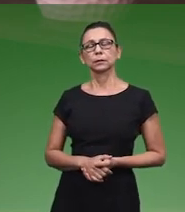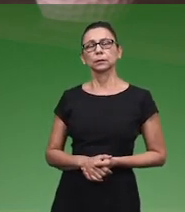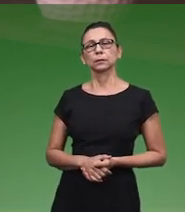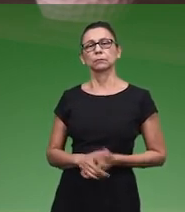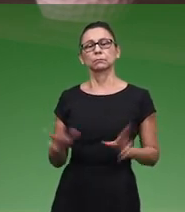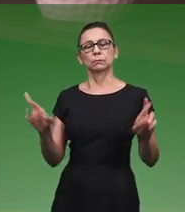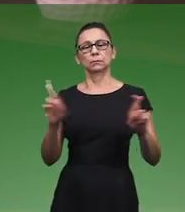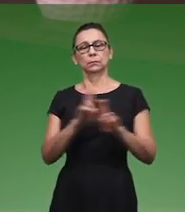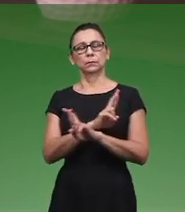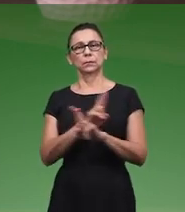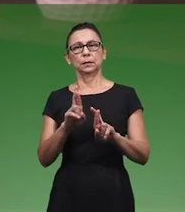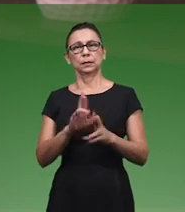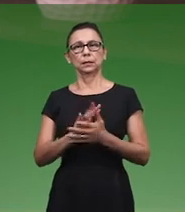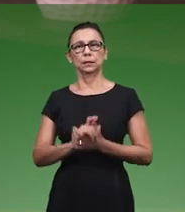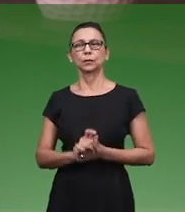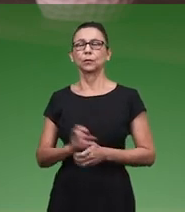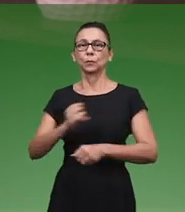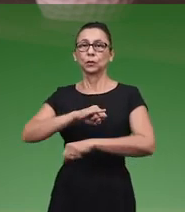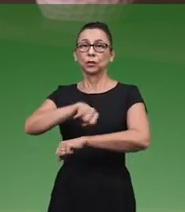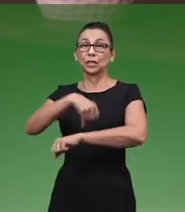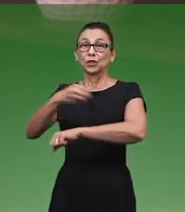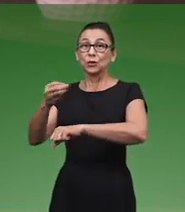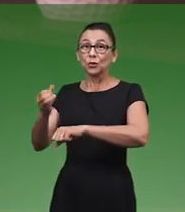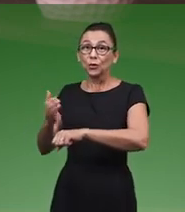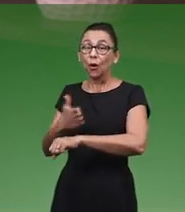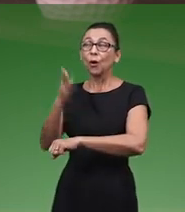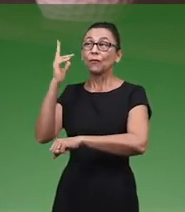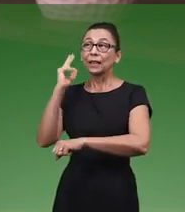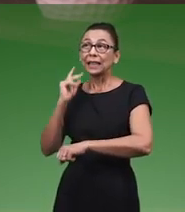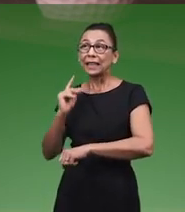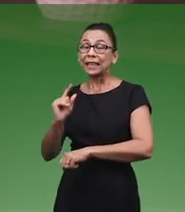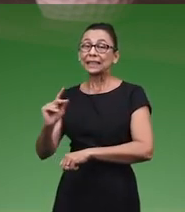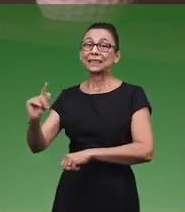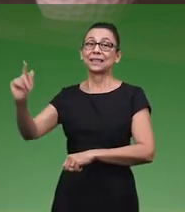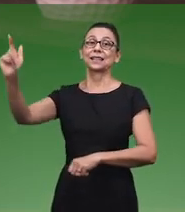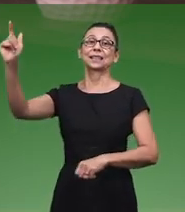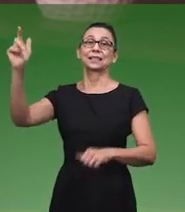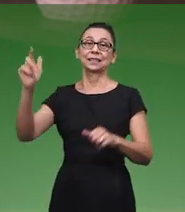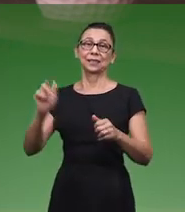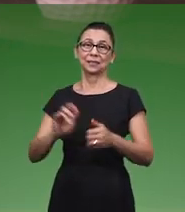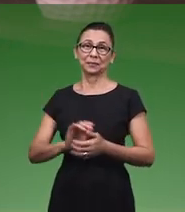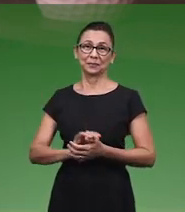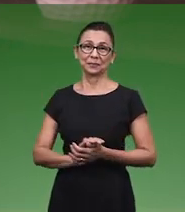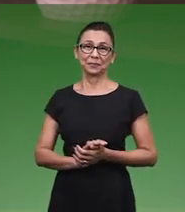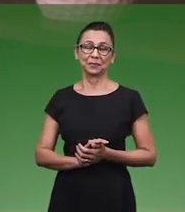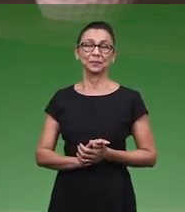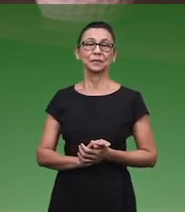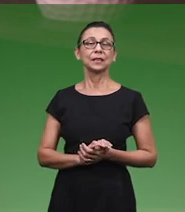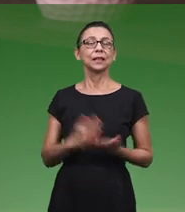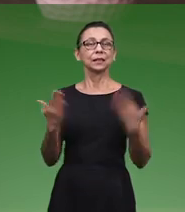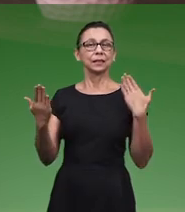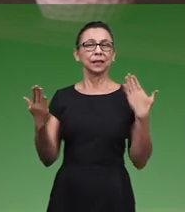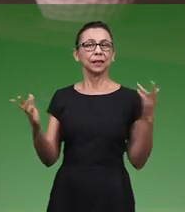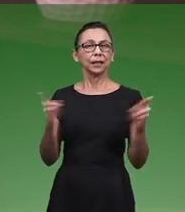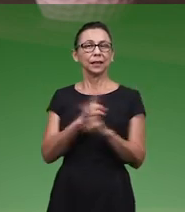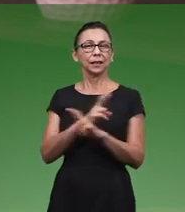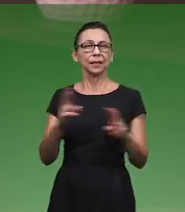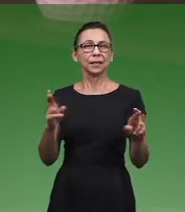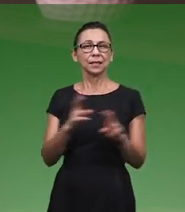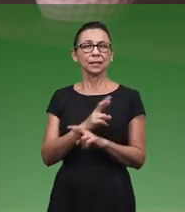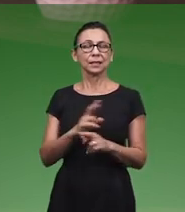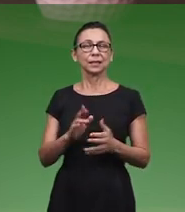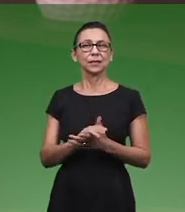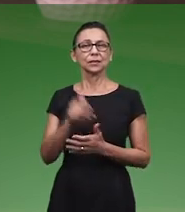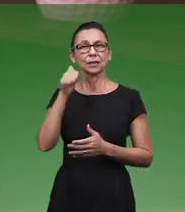sua comparação com a Jerusalém eterna, a Nova Jerusalém, quando a palavra fala da esposa do Cordeiro,